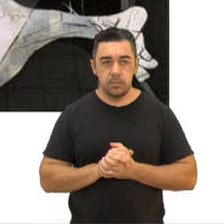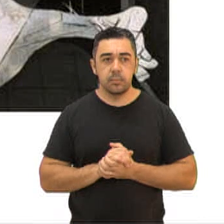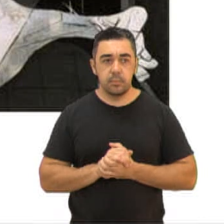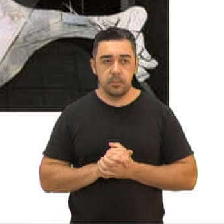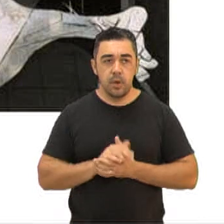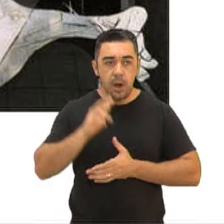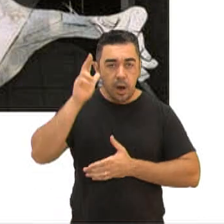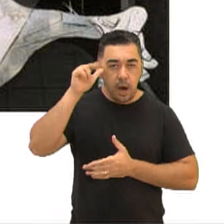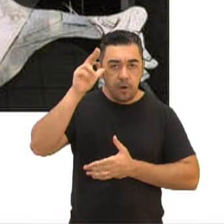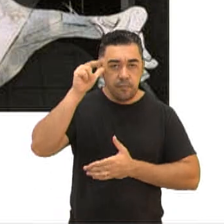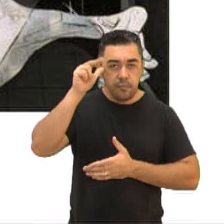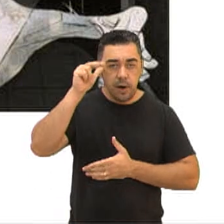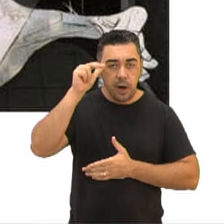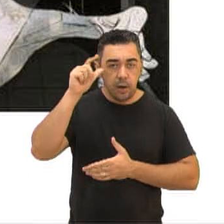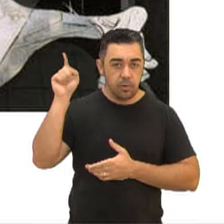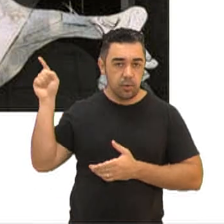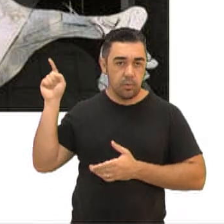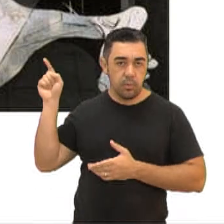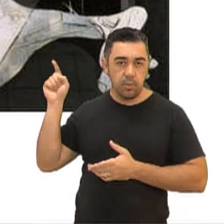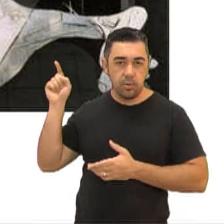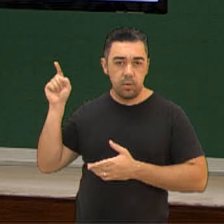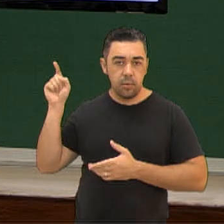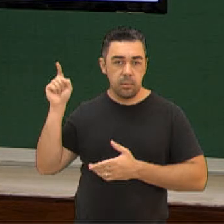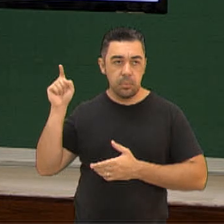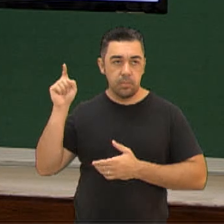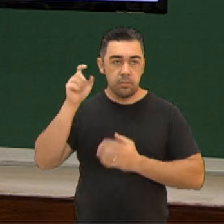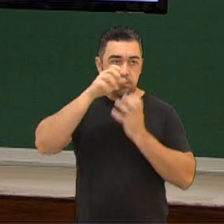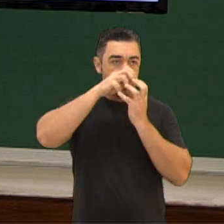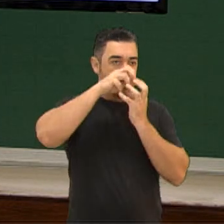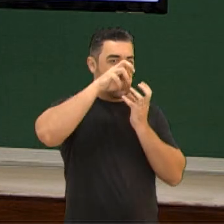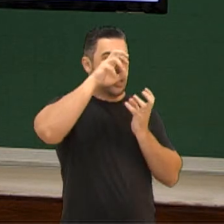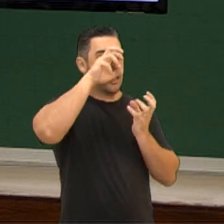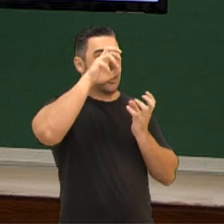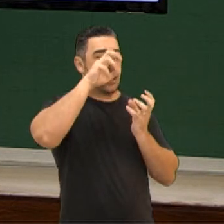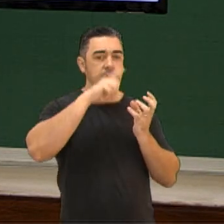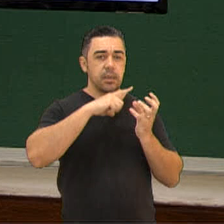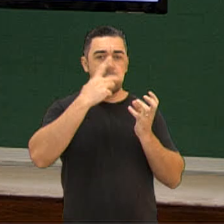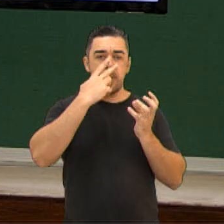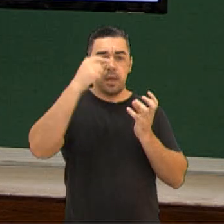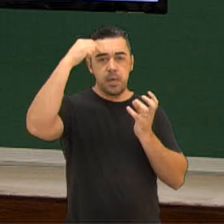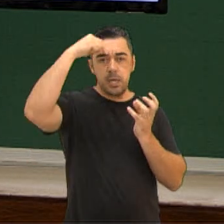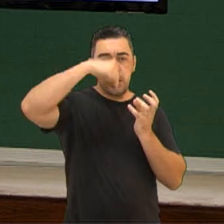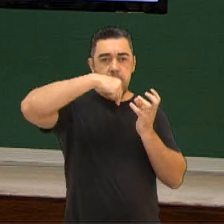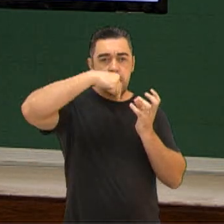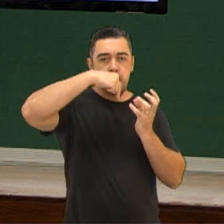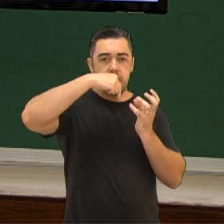O cavalo, ele tem como se fosse um prego na boca.